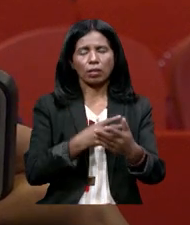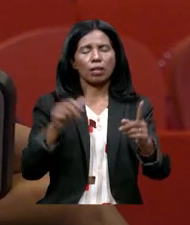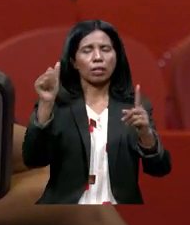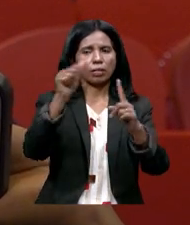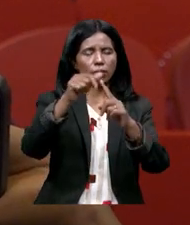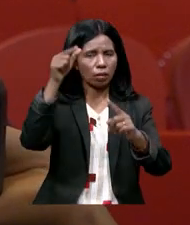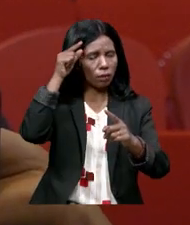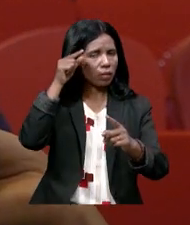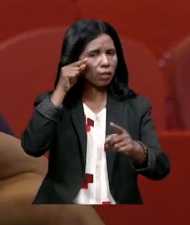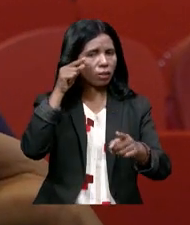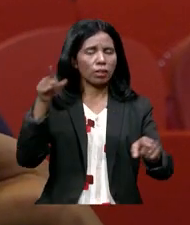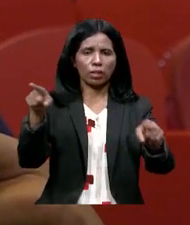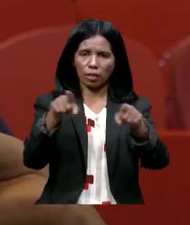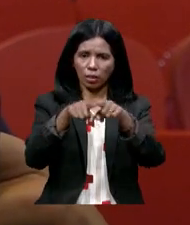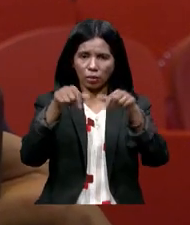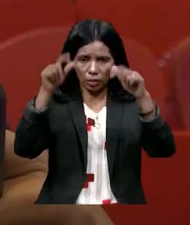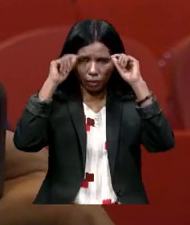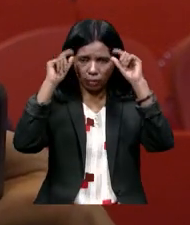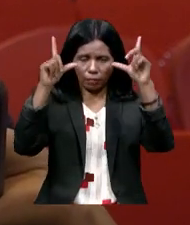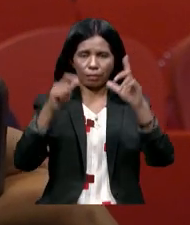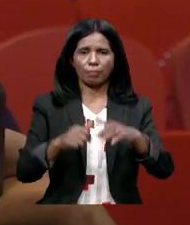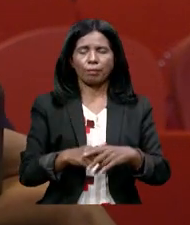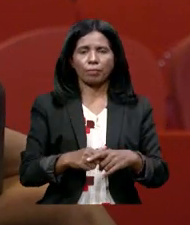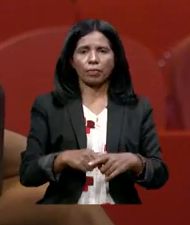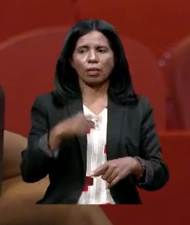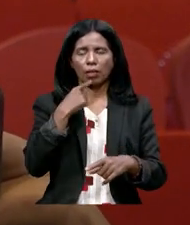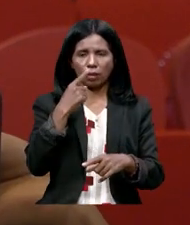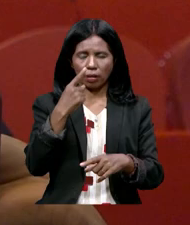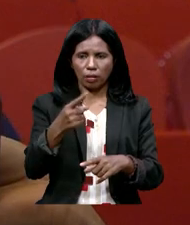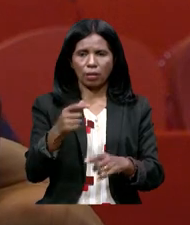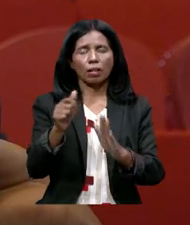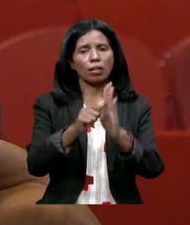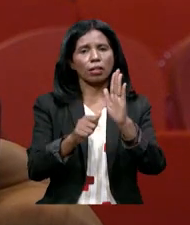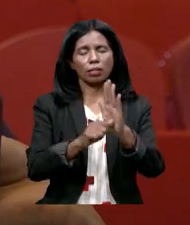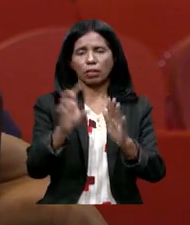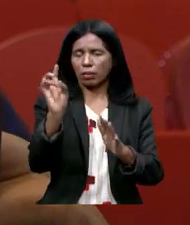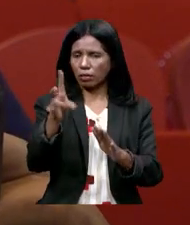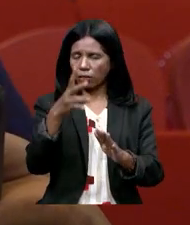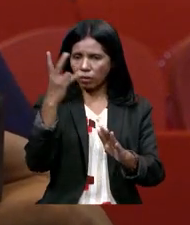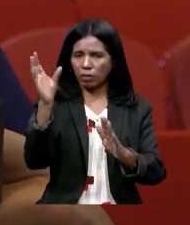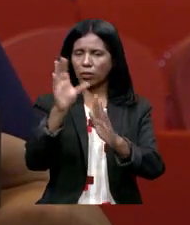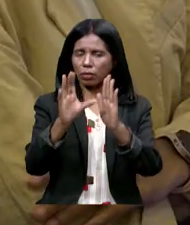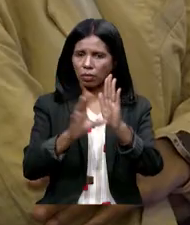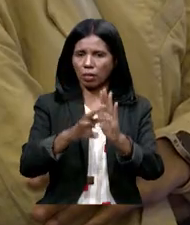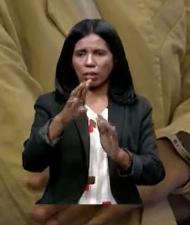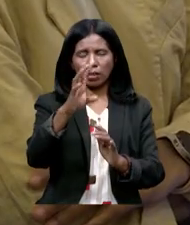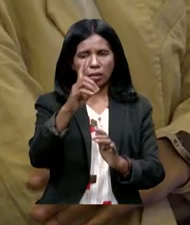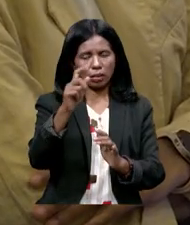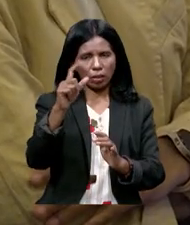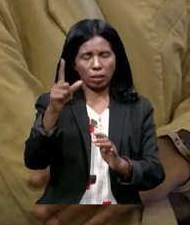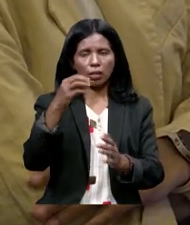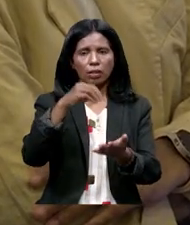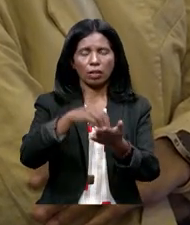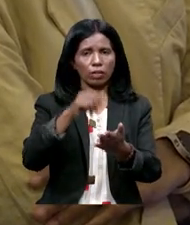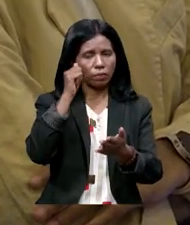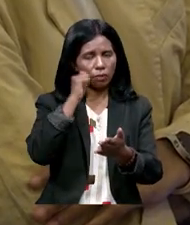igualdade de gênero e a Timor-Leste. Recorre a falecata e artigos sobre esse rito, Constituição RTL prevê cata, feto